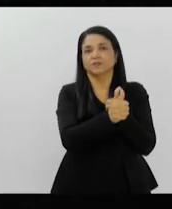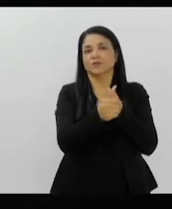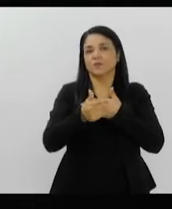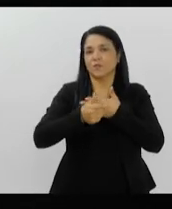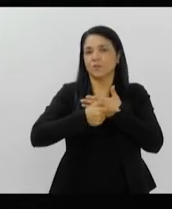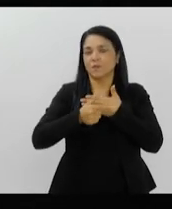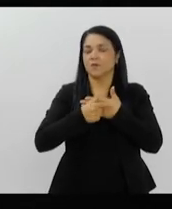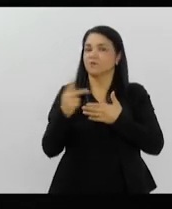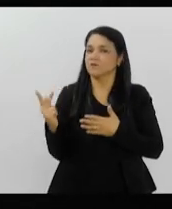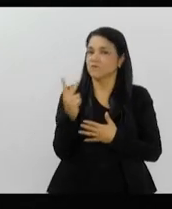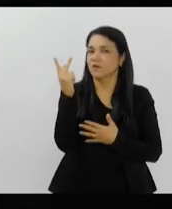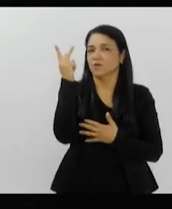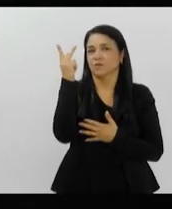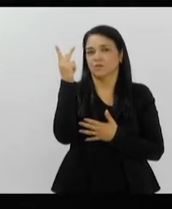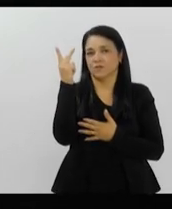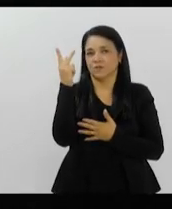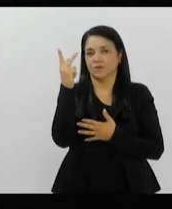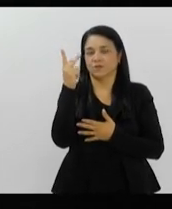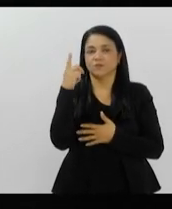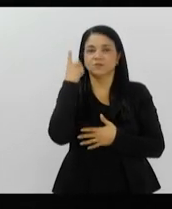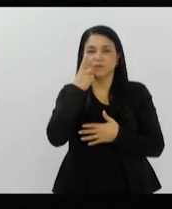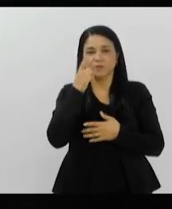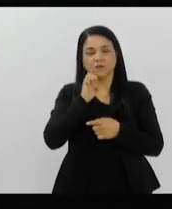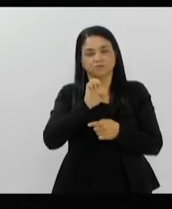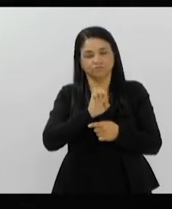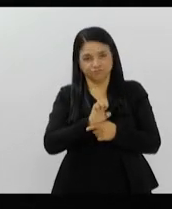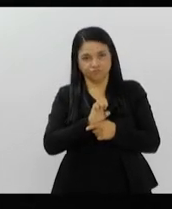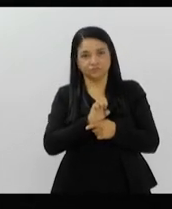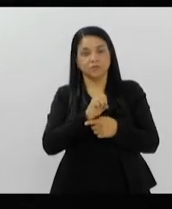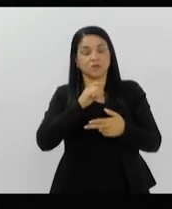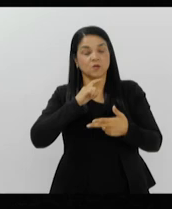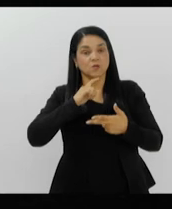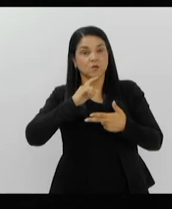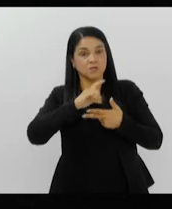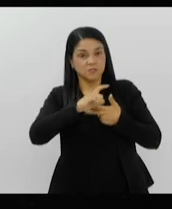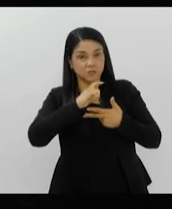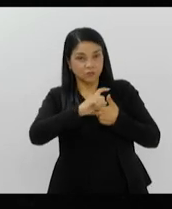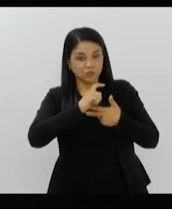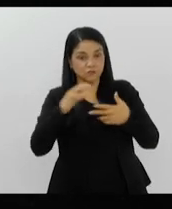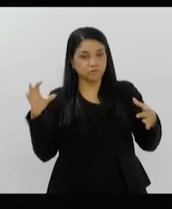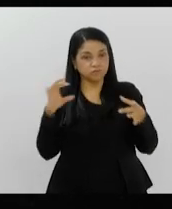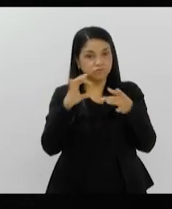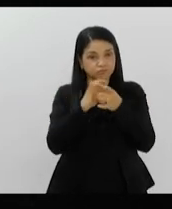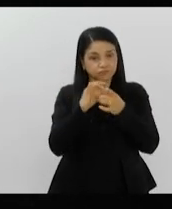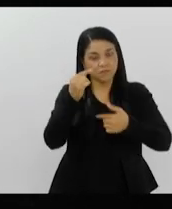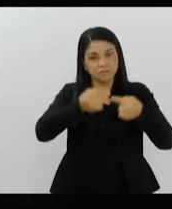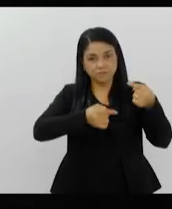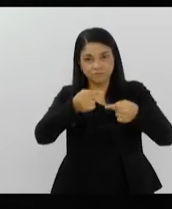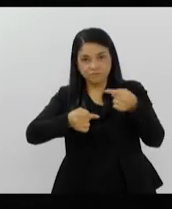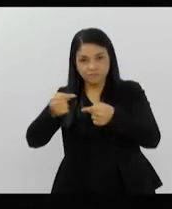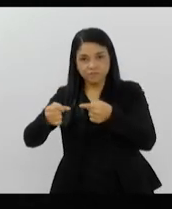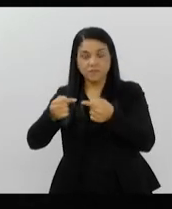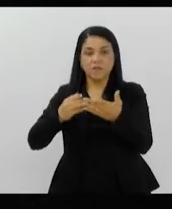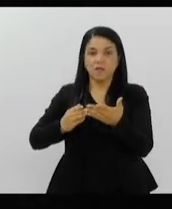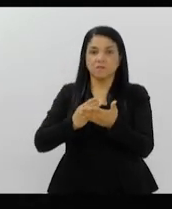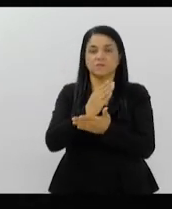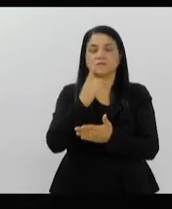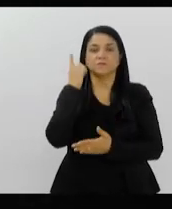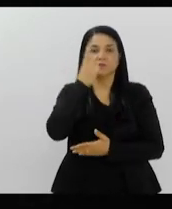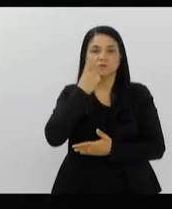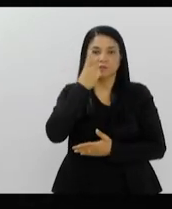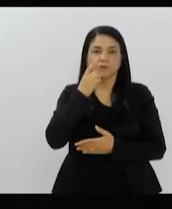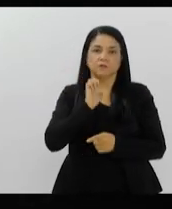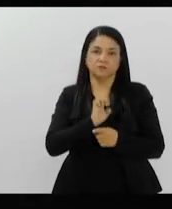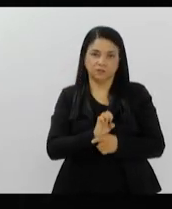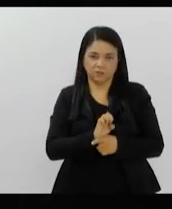papel de valorização, que aquilo que o Executivo faz tem que ser em consonância, debatido e aprovado por parte dos parlamentos